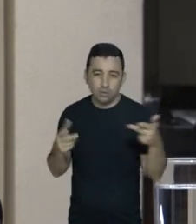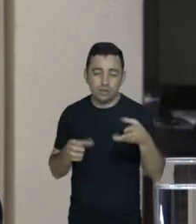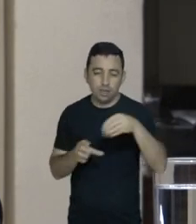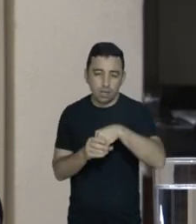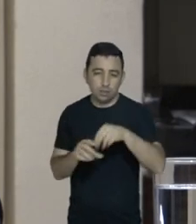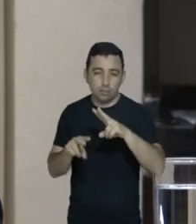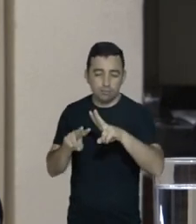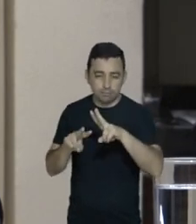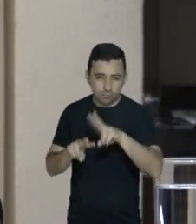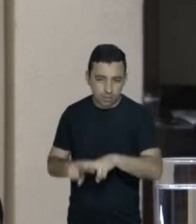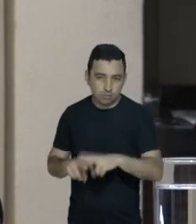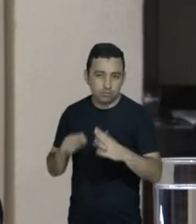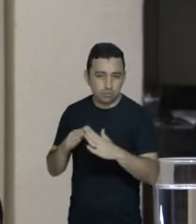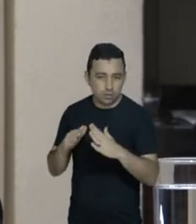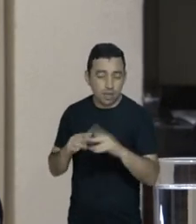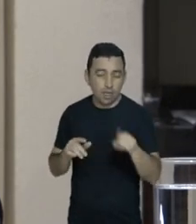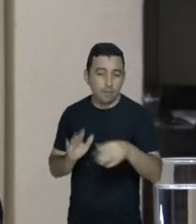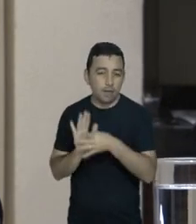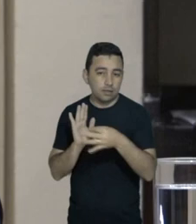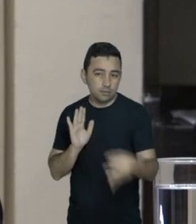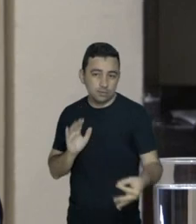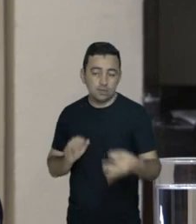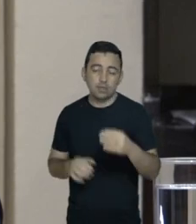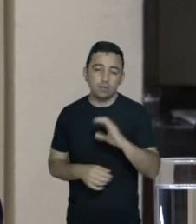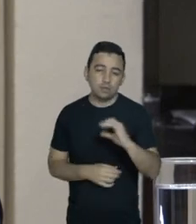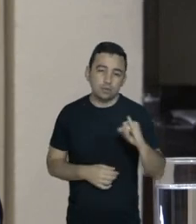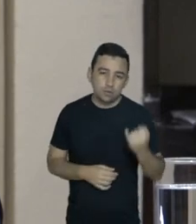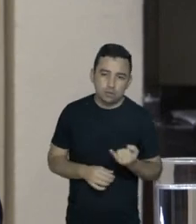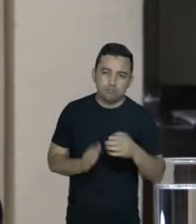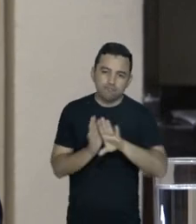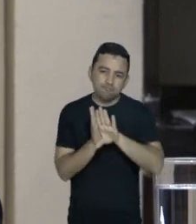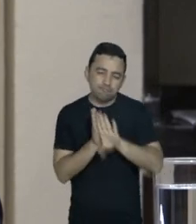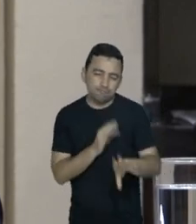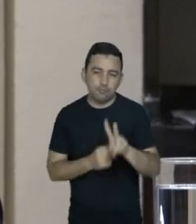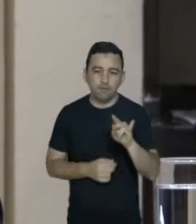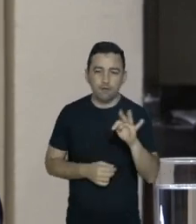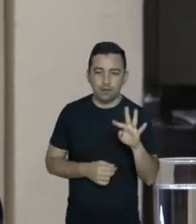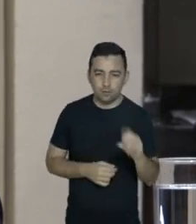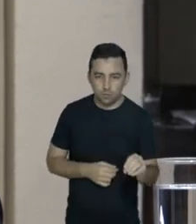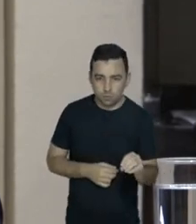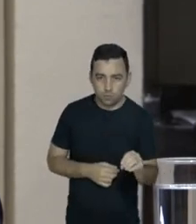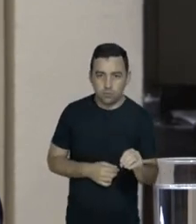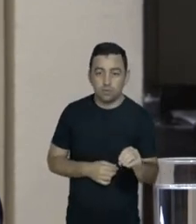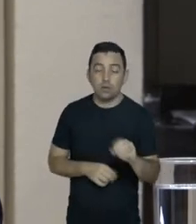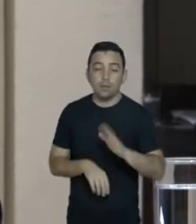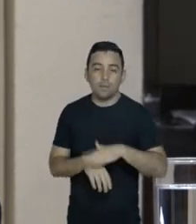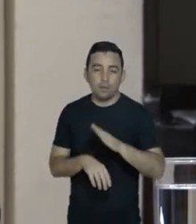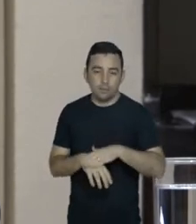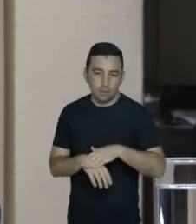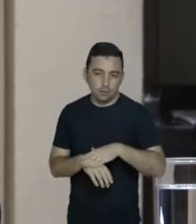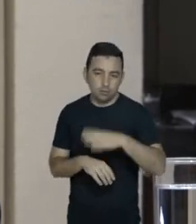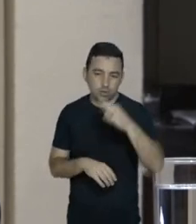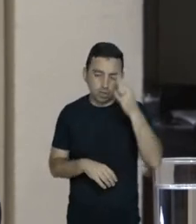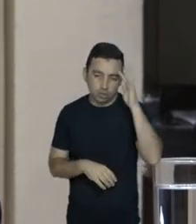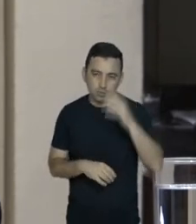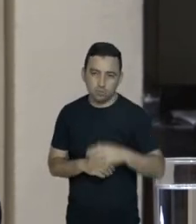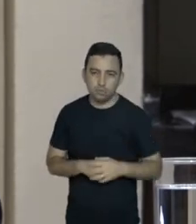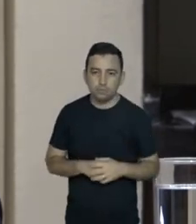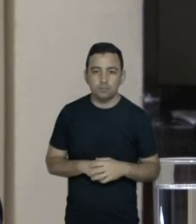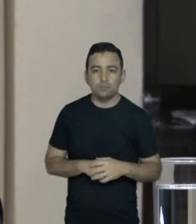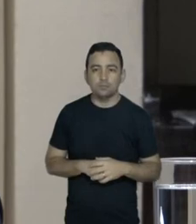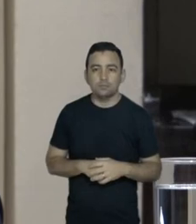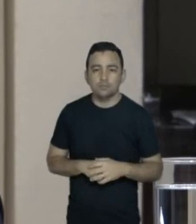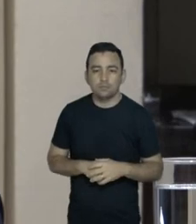Catarina. Parecer da Comissão de Constituição e Justiça pela rejeição do veto. Relator deputado Thiago Zilli, em discussão.